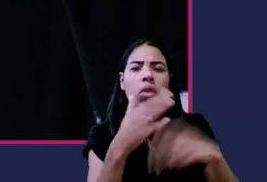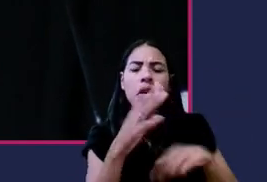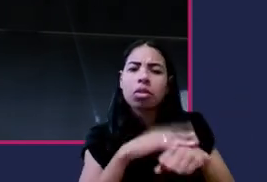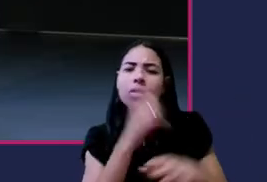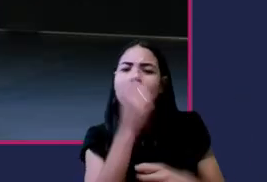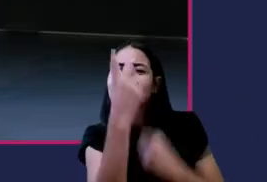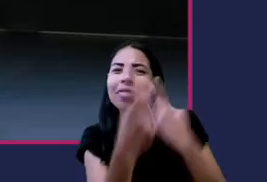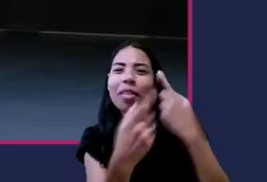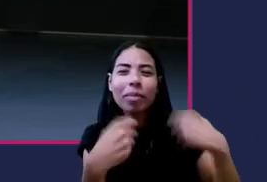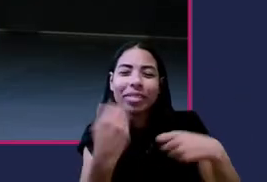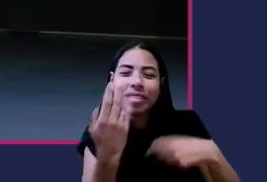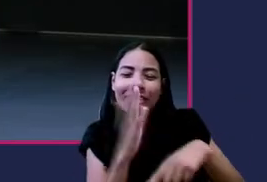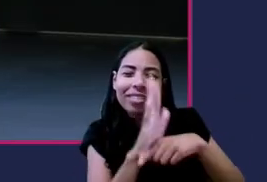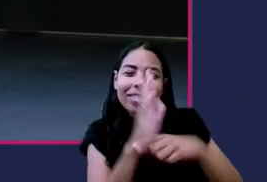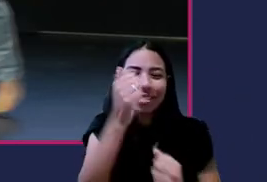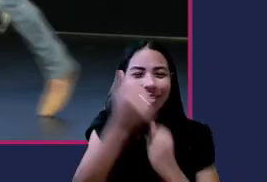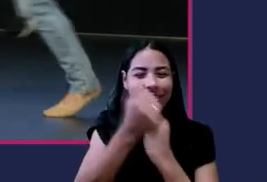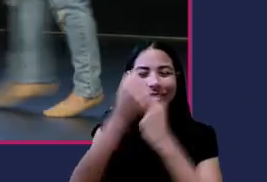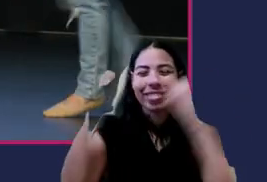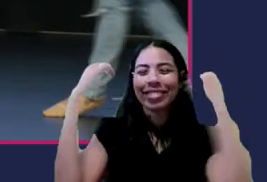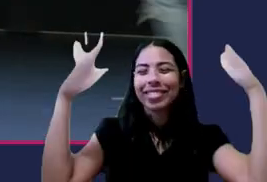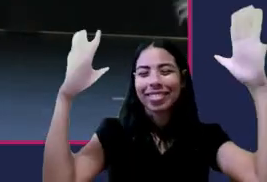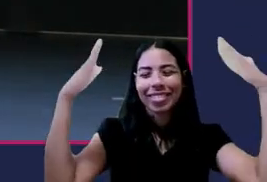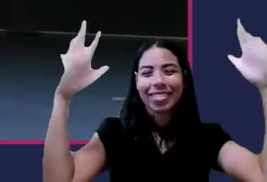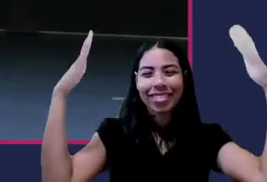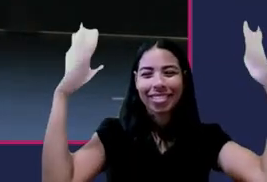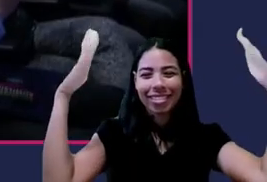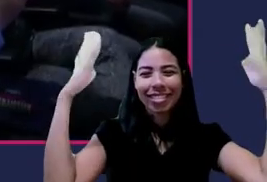salva de palmas para o Luan, gente.